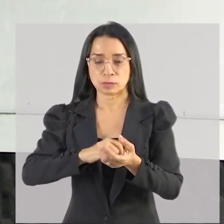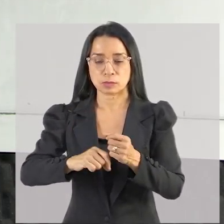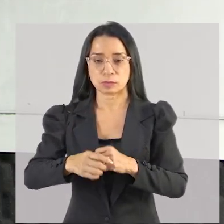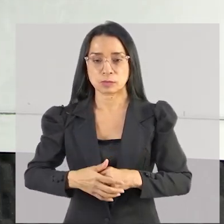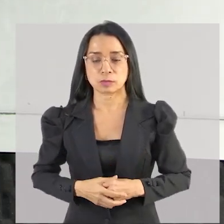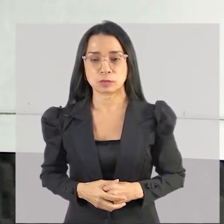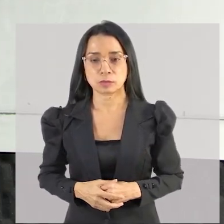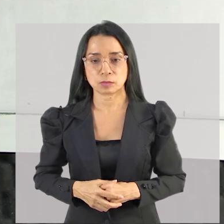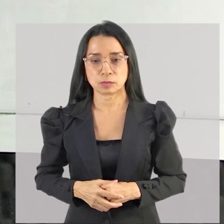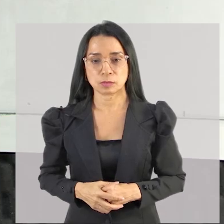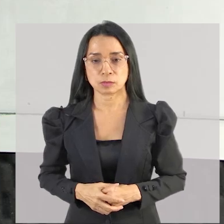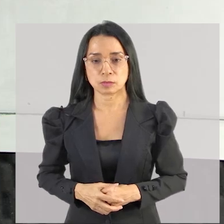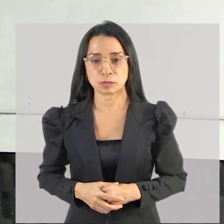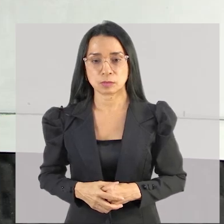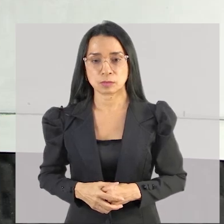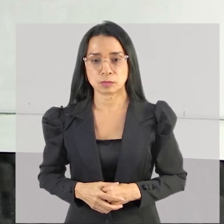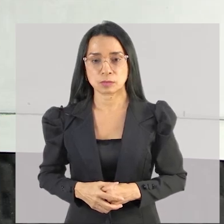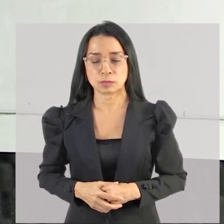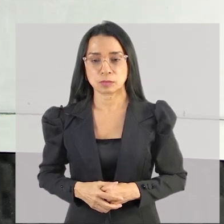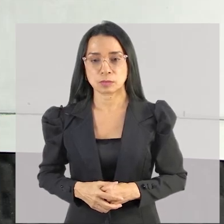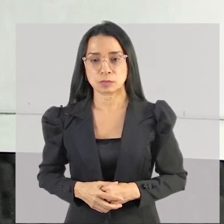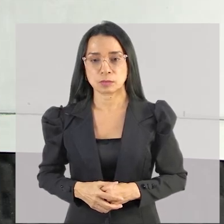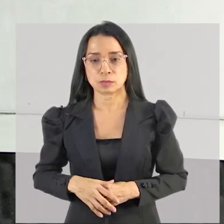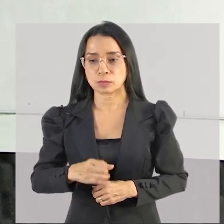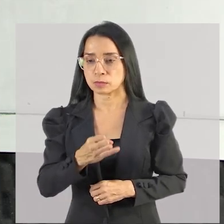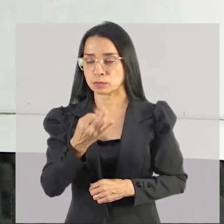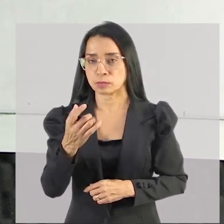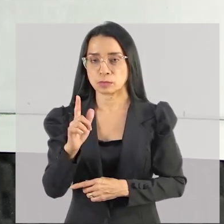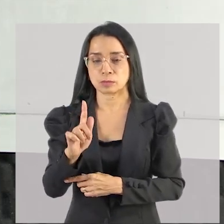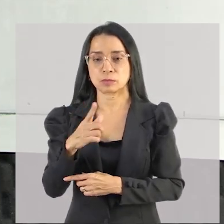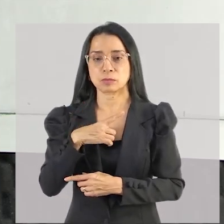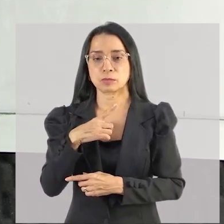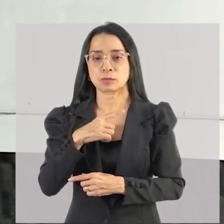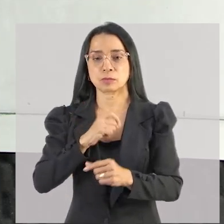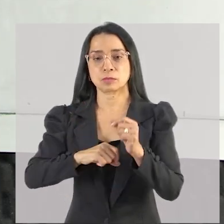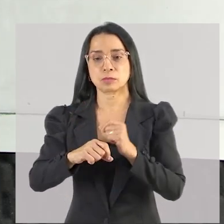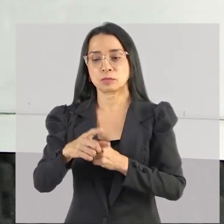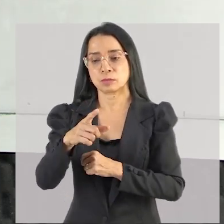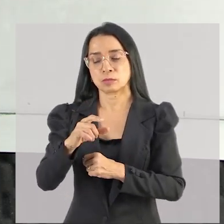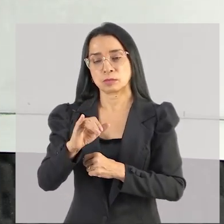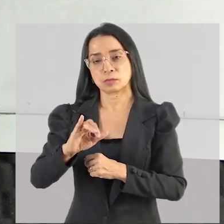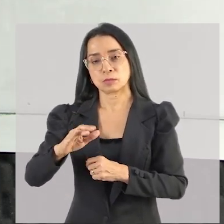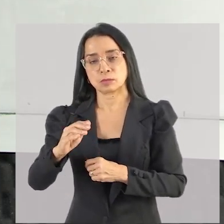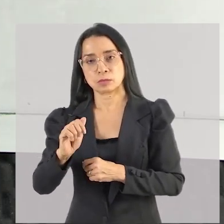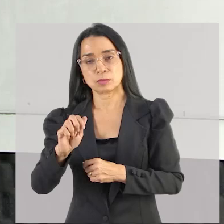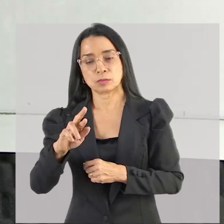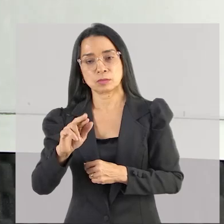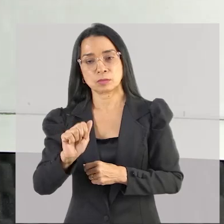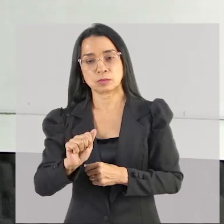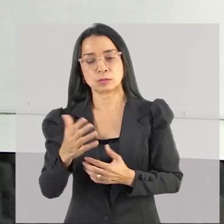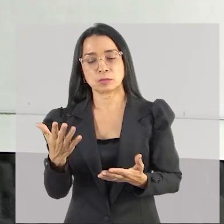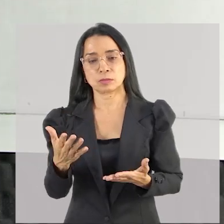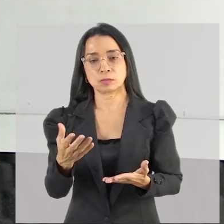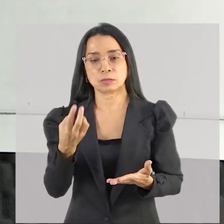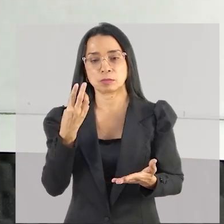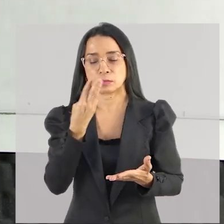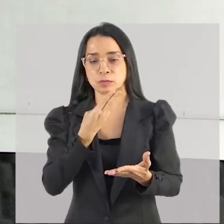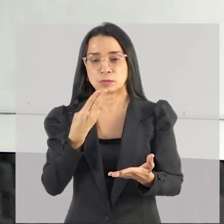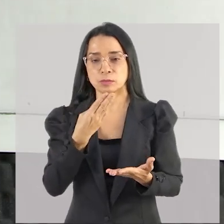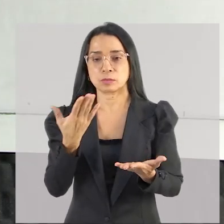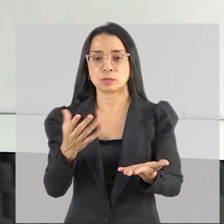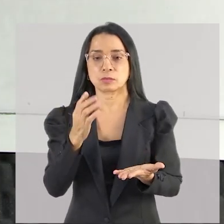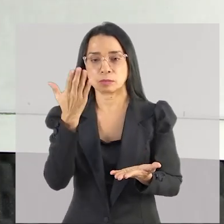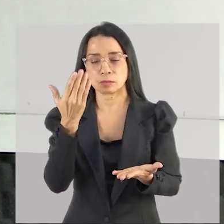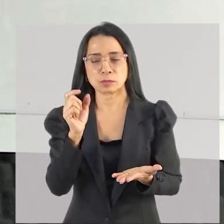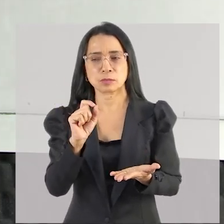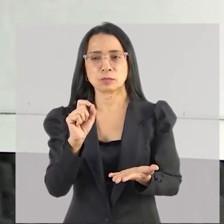de açúcar nós teremos exatamente aqui nessa xícara de açúcar? Turma, vamos lá, ó.